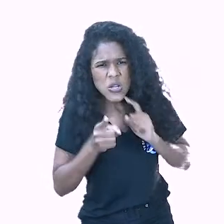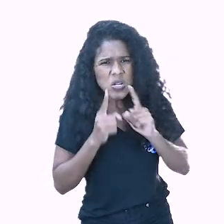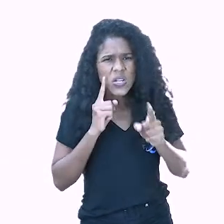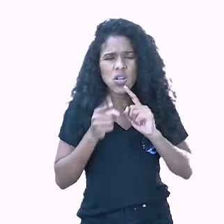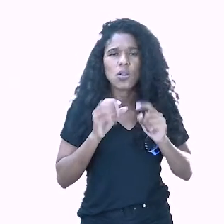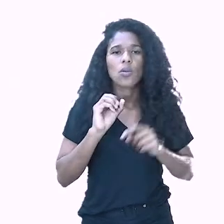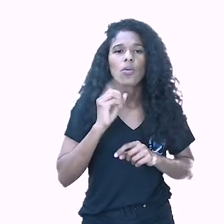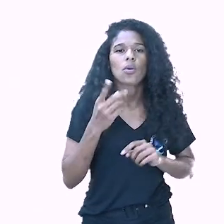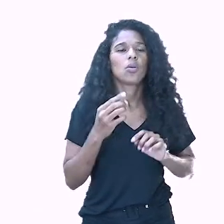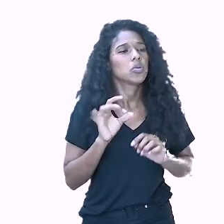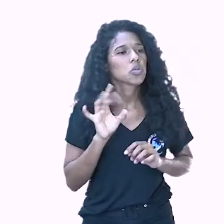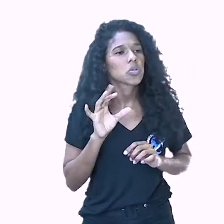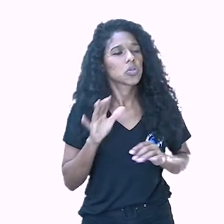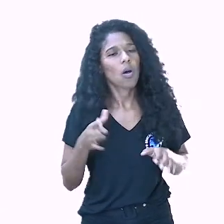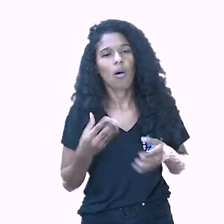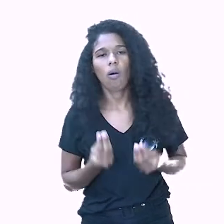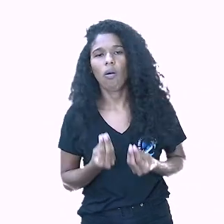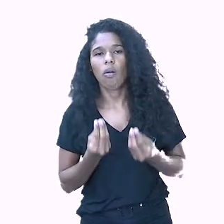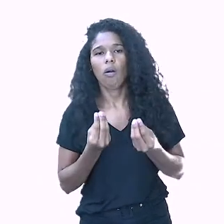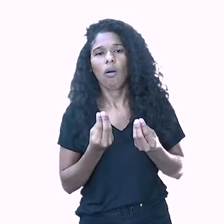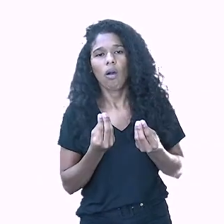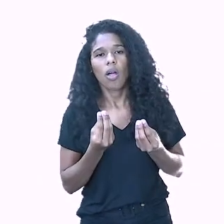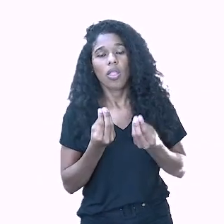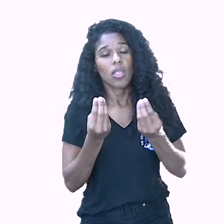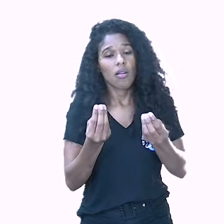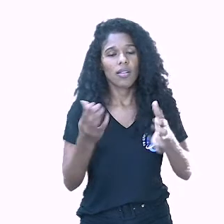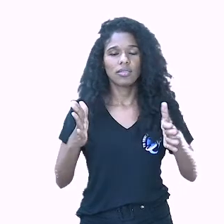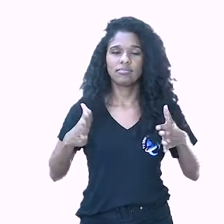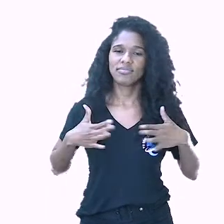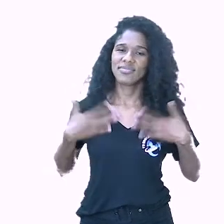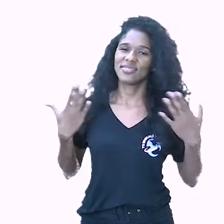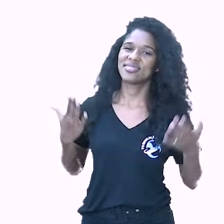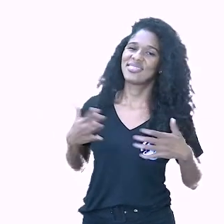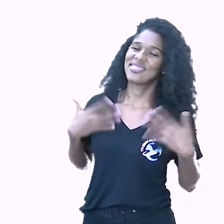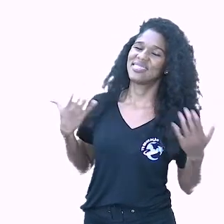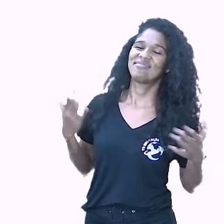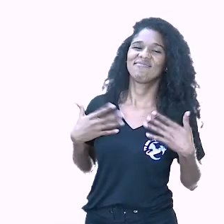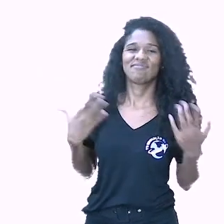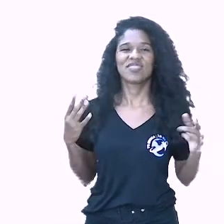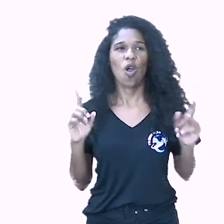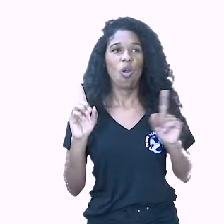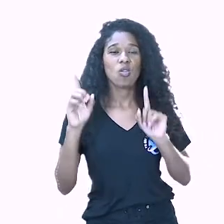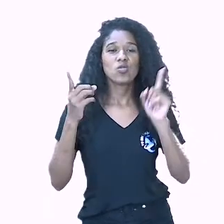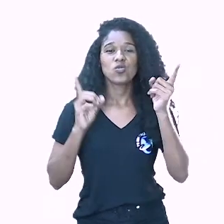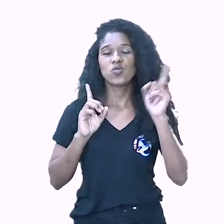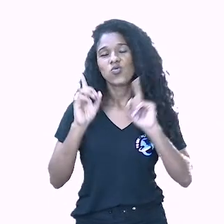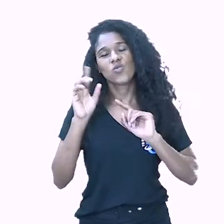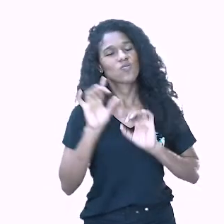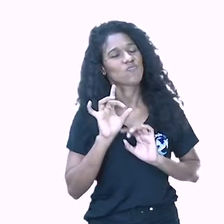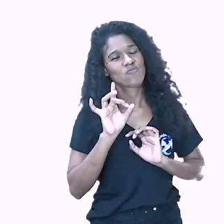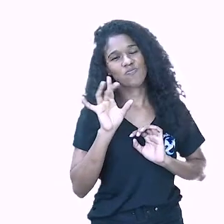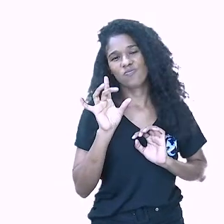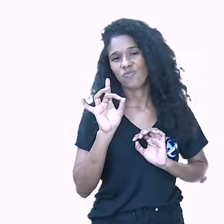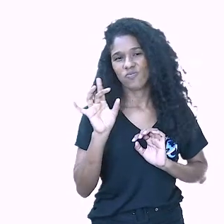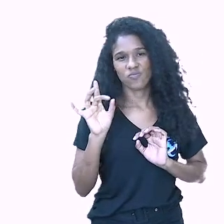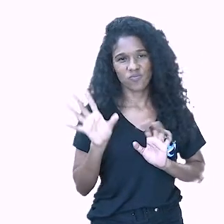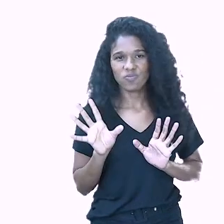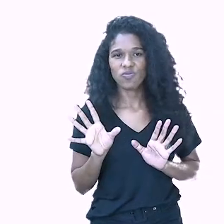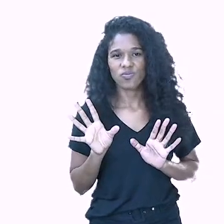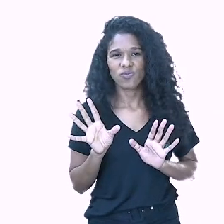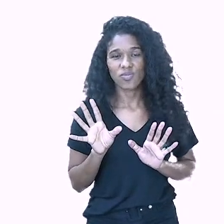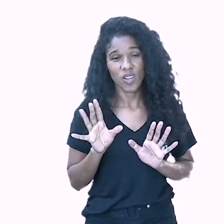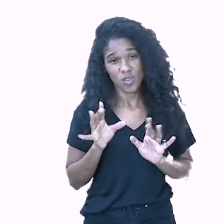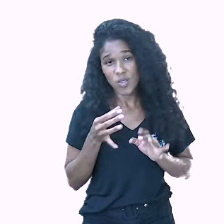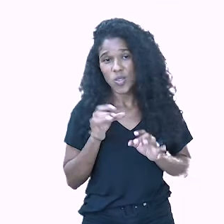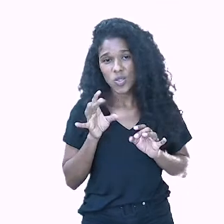não vai criticar a sociedade da época, mas ela talvez pode trazer só um tom de humor